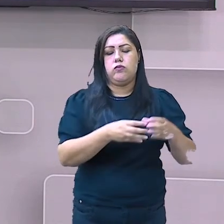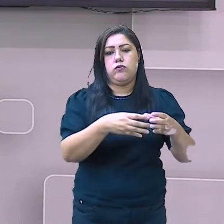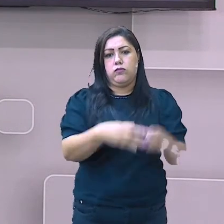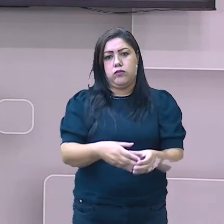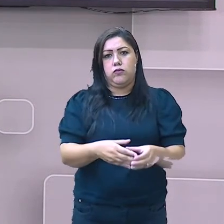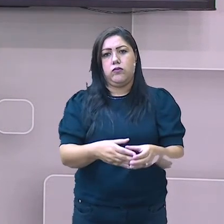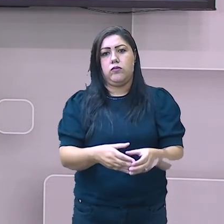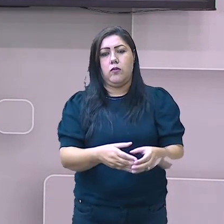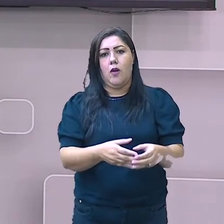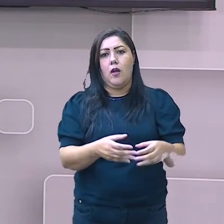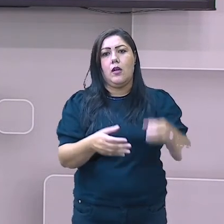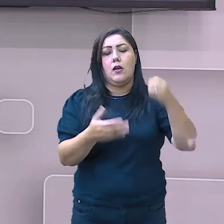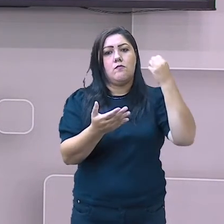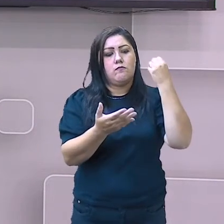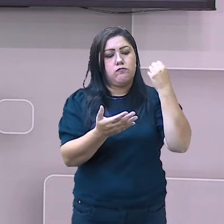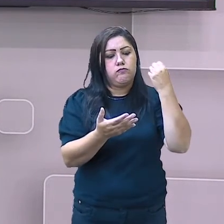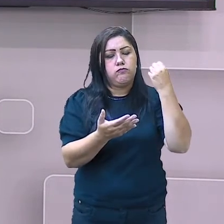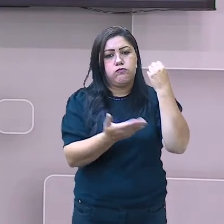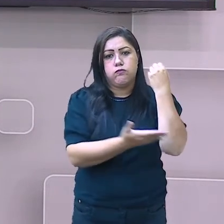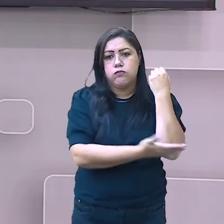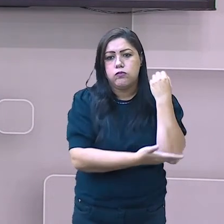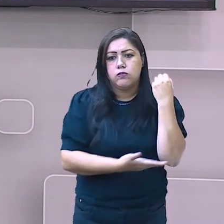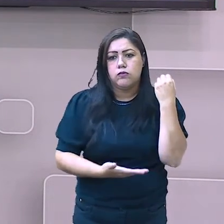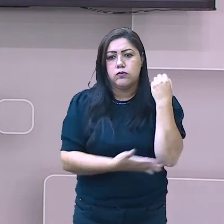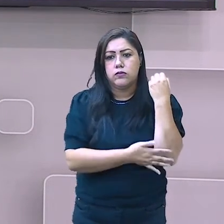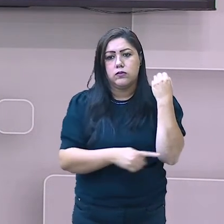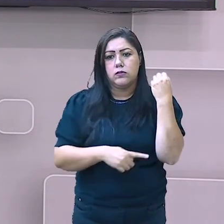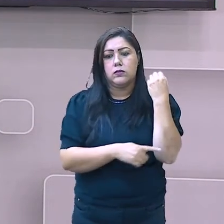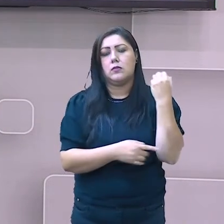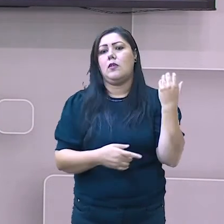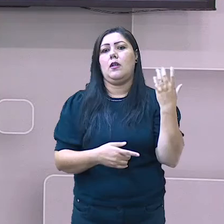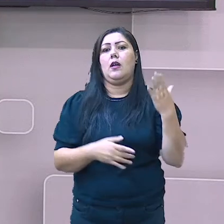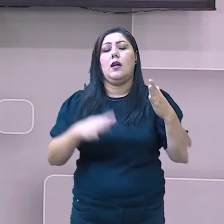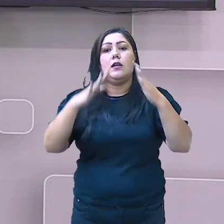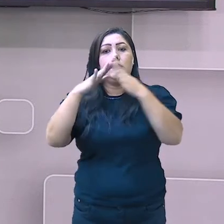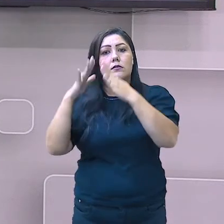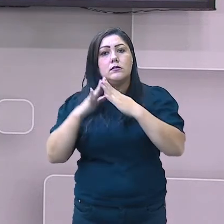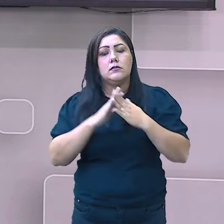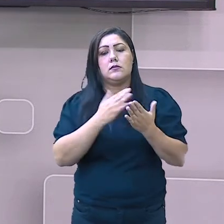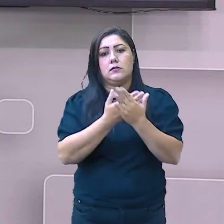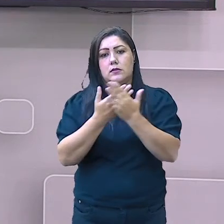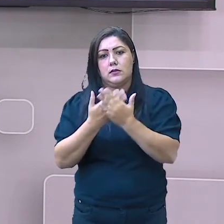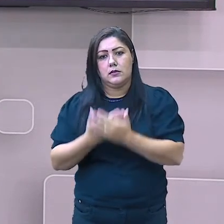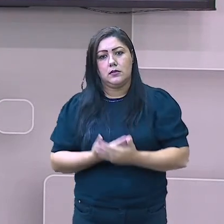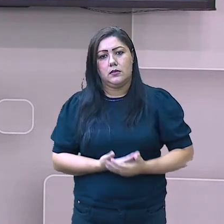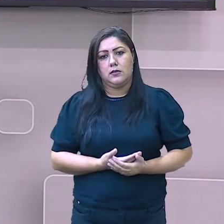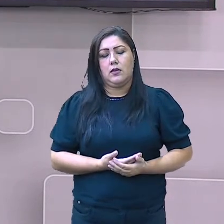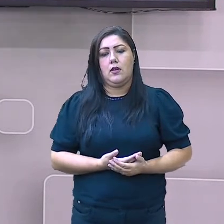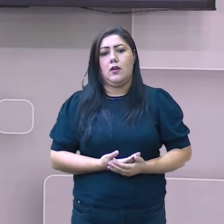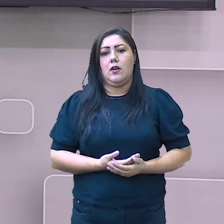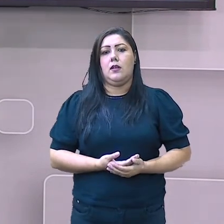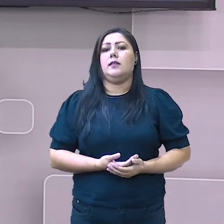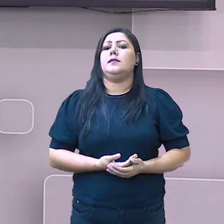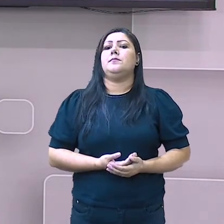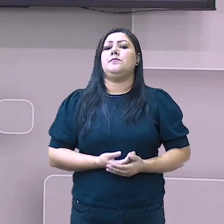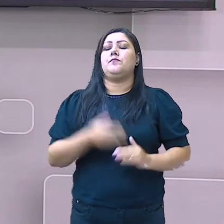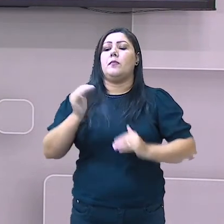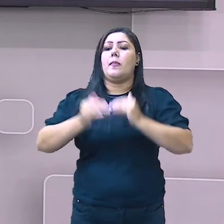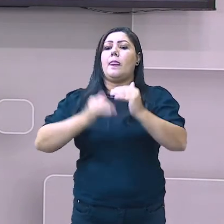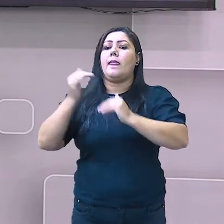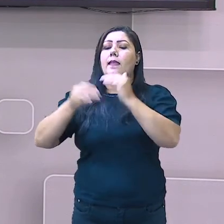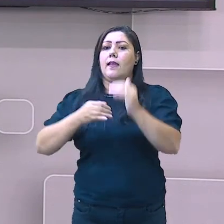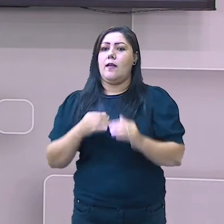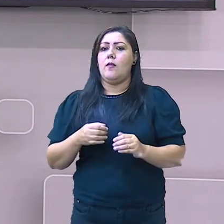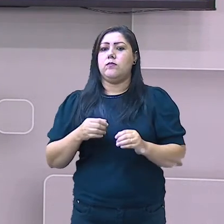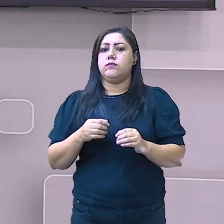creches, jardins de infância, abrigos para crianças, que aperfeiçoem a educação social e